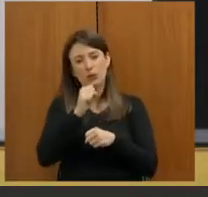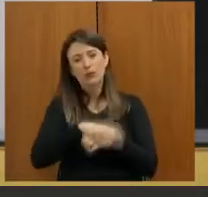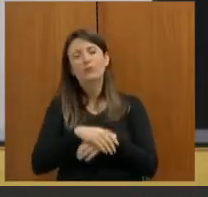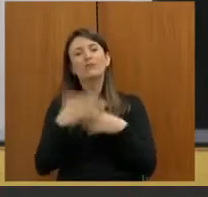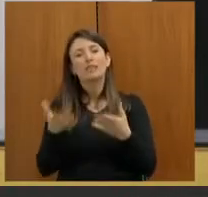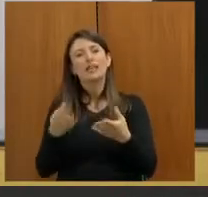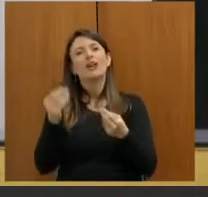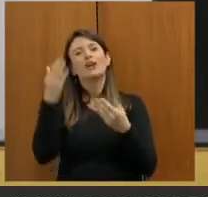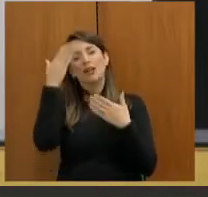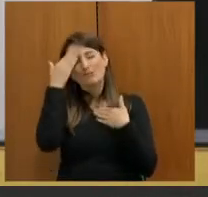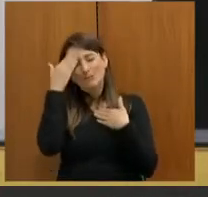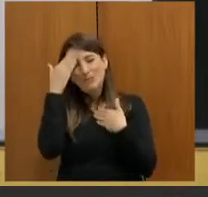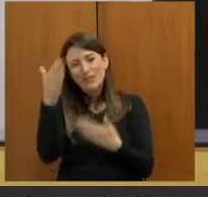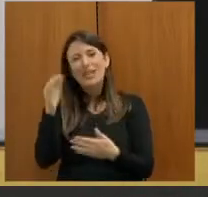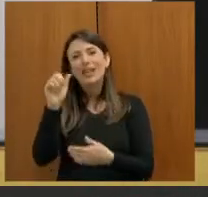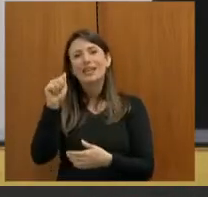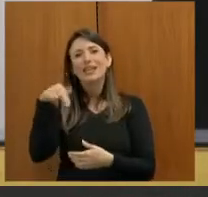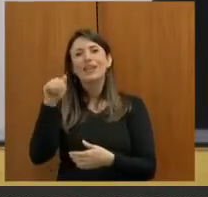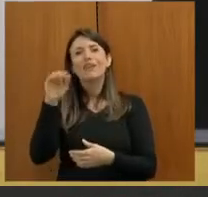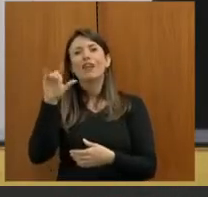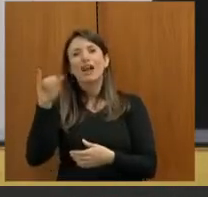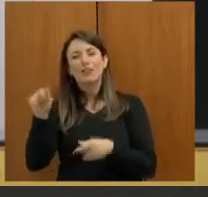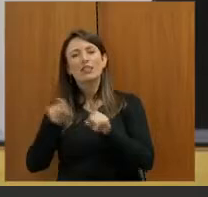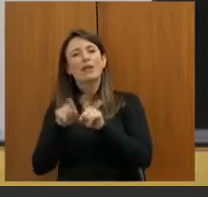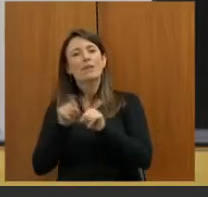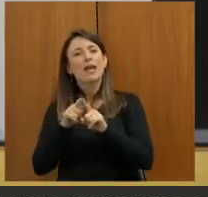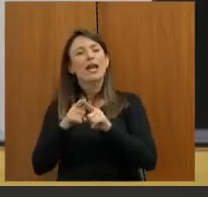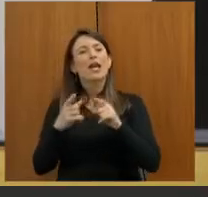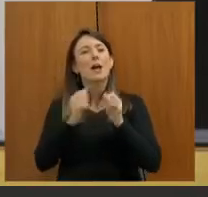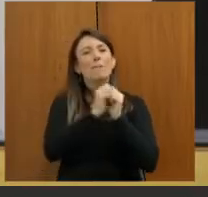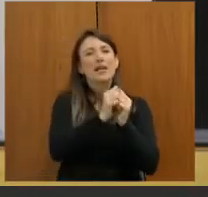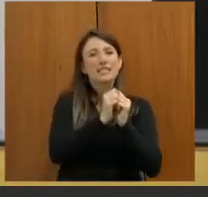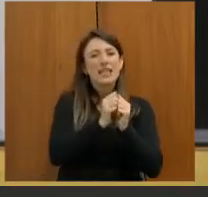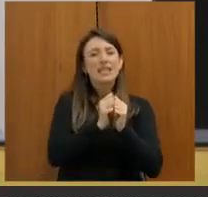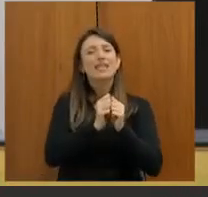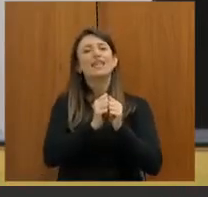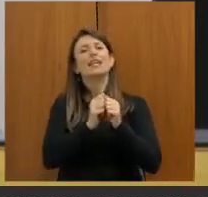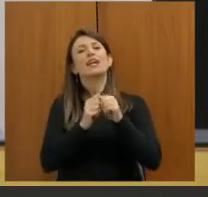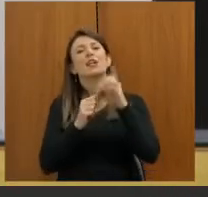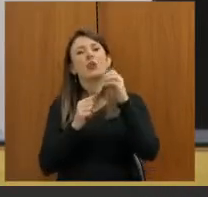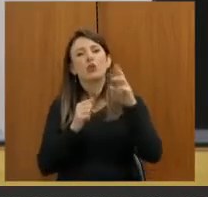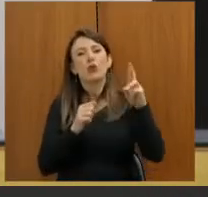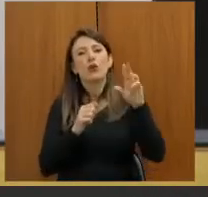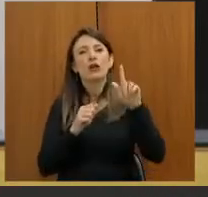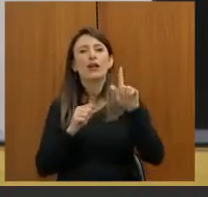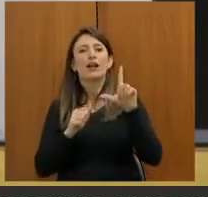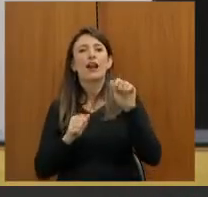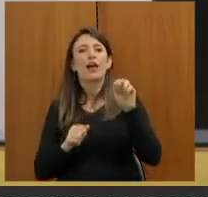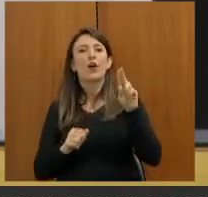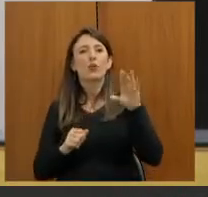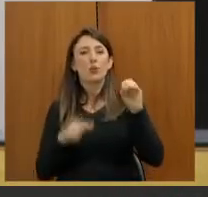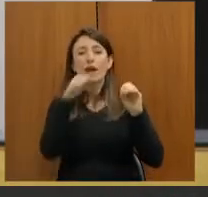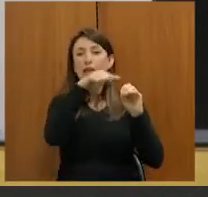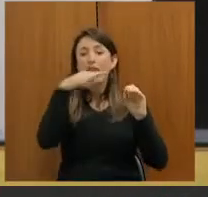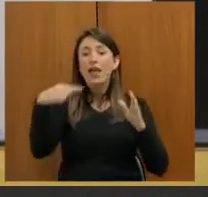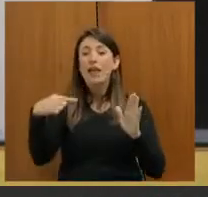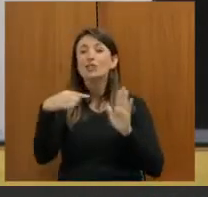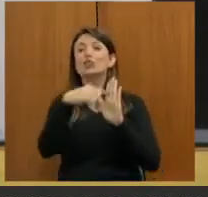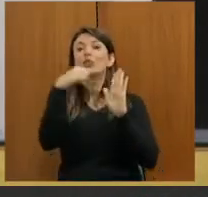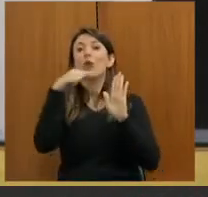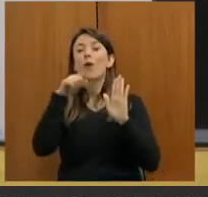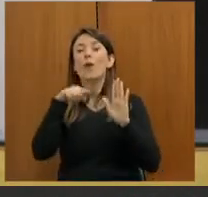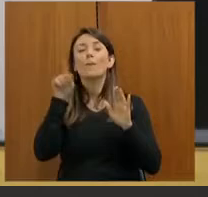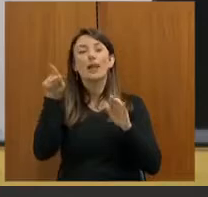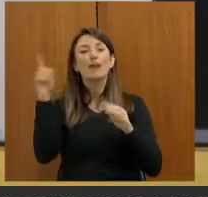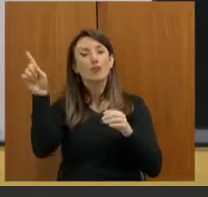parceria com o amigo Dr Glauco que nos fez as indicação essa recomendação para que a senhora pudesse compartilhar